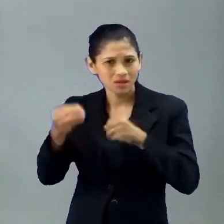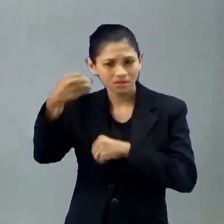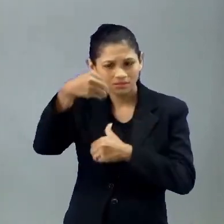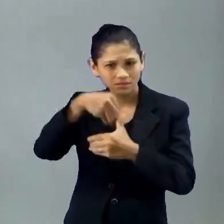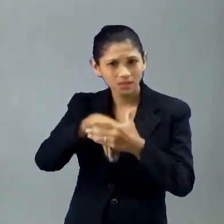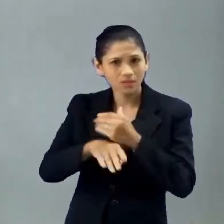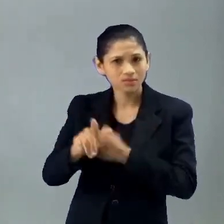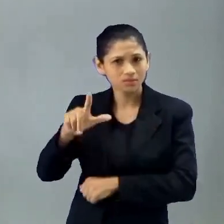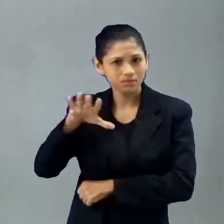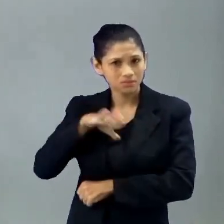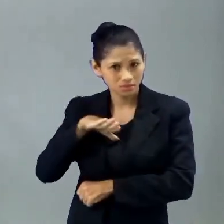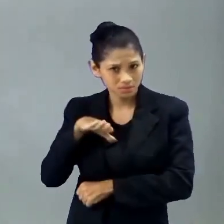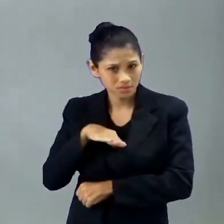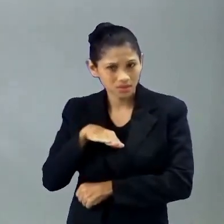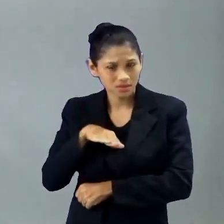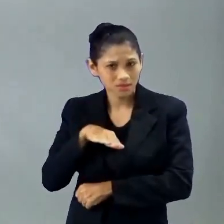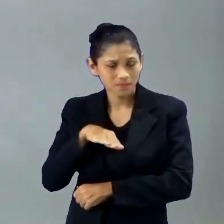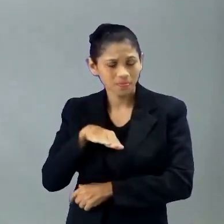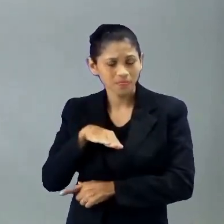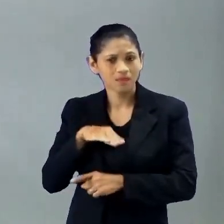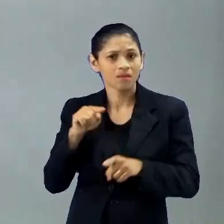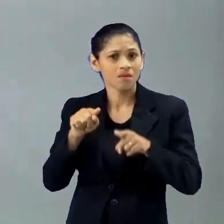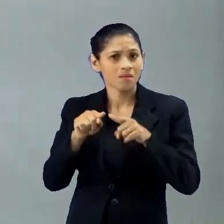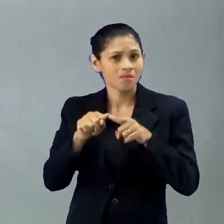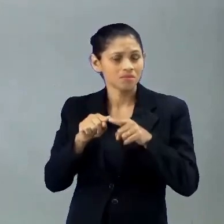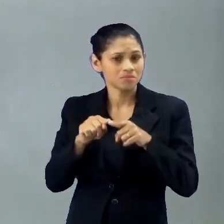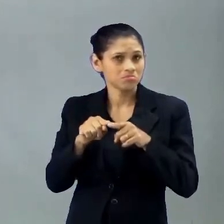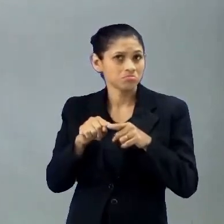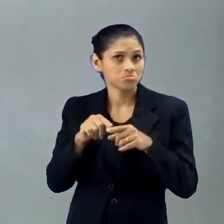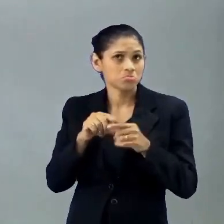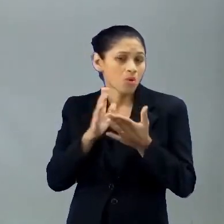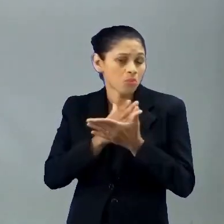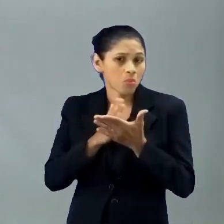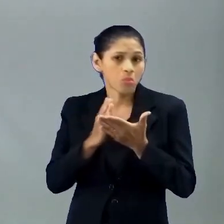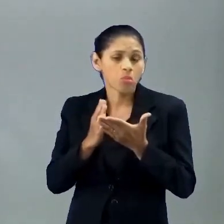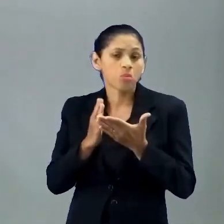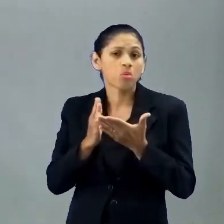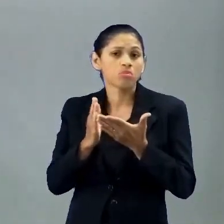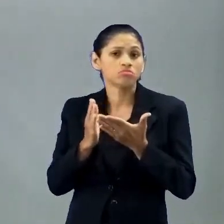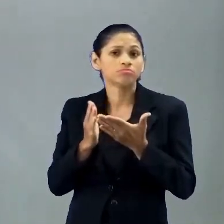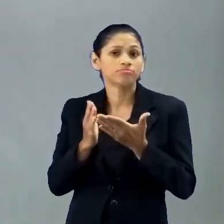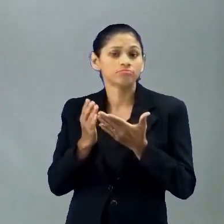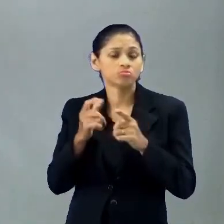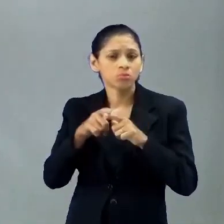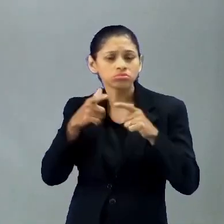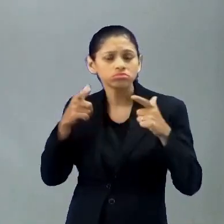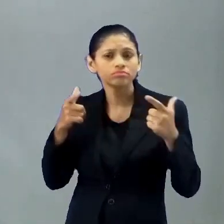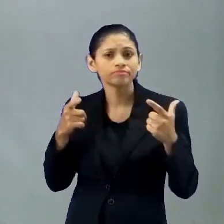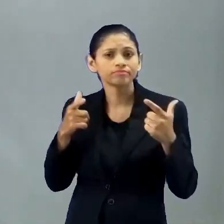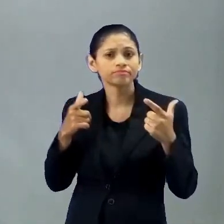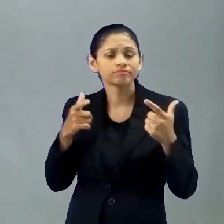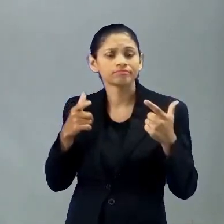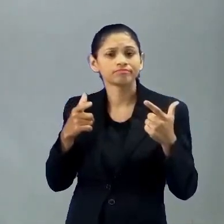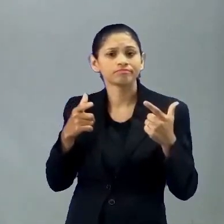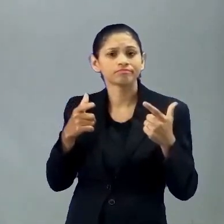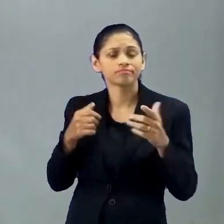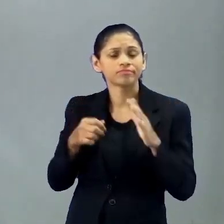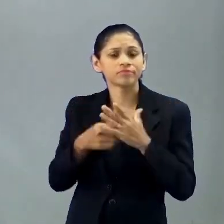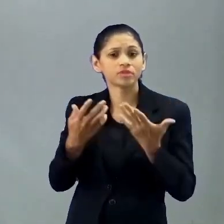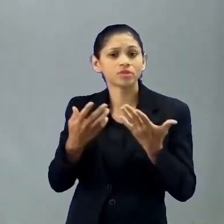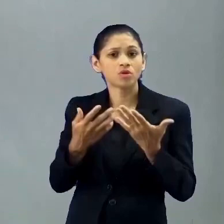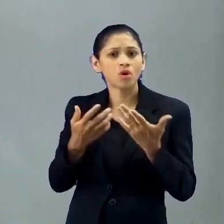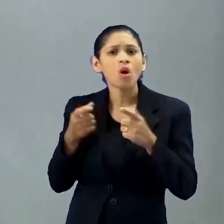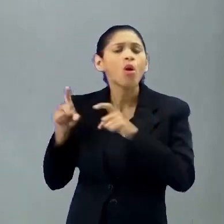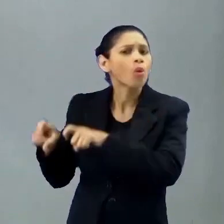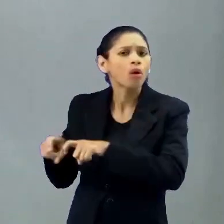nas cidades. E muitas das vezes, digamos assim, essa discussão, e o campo? E a zona